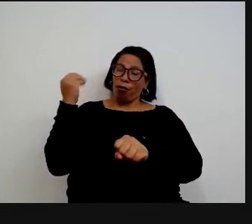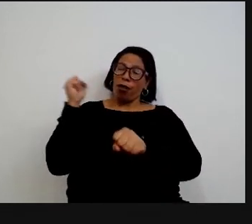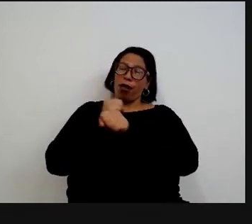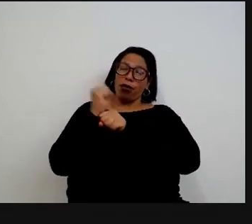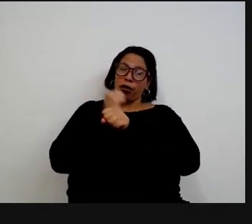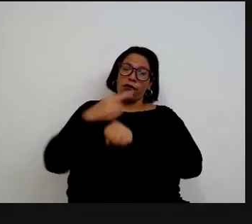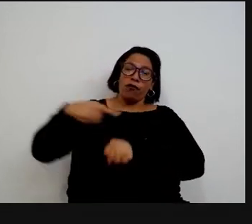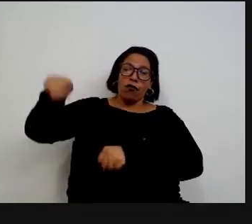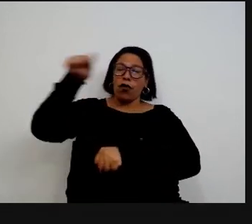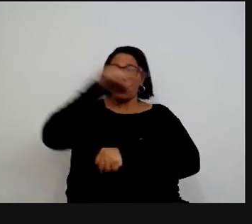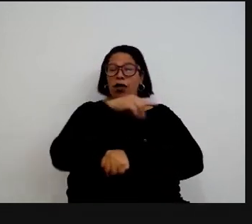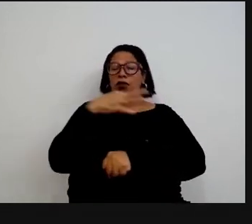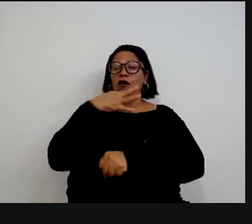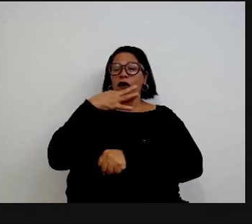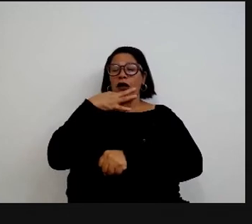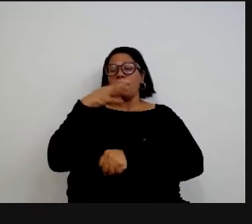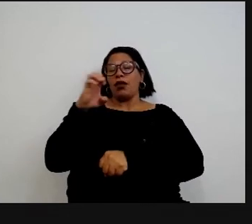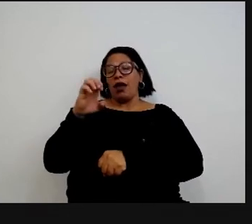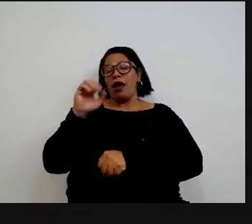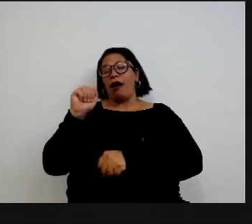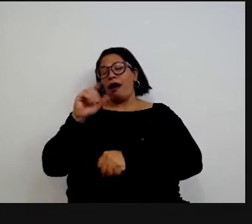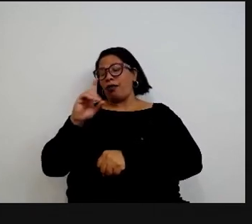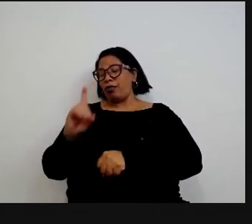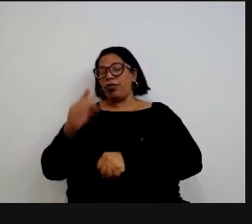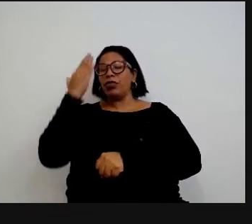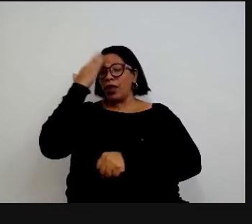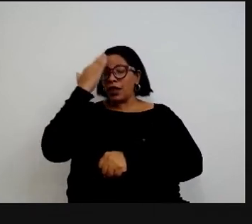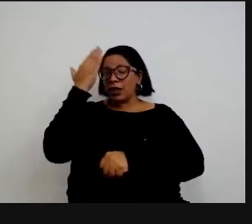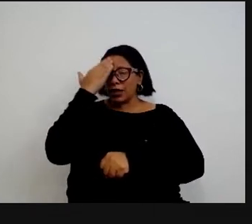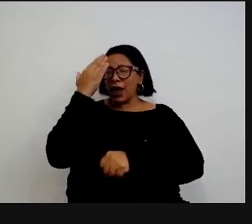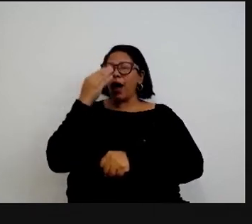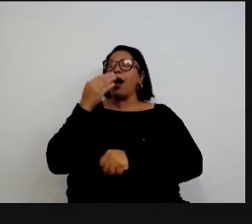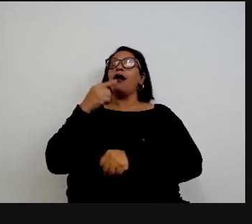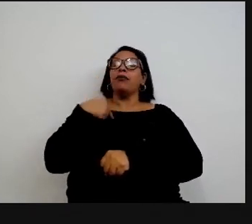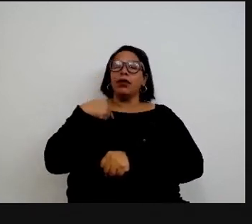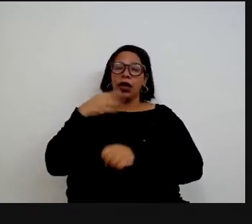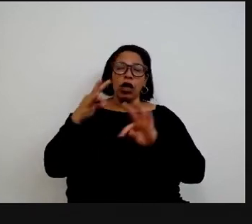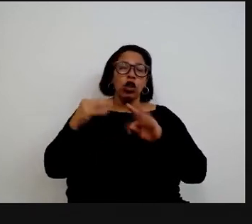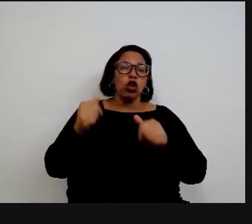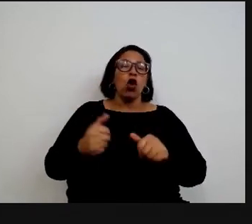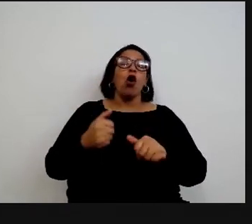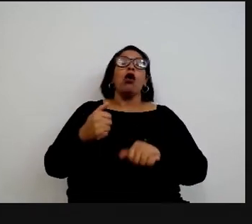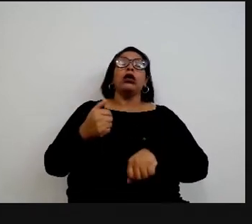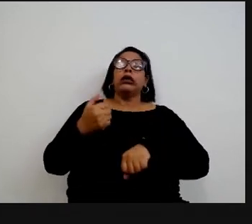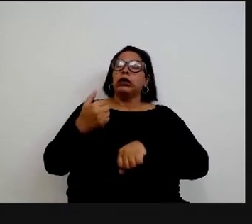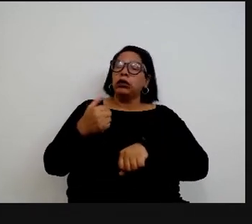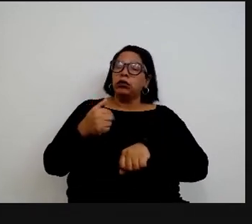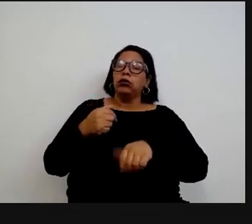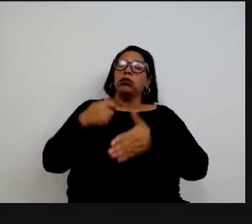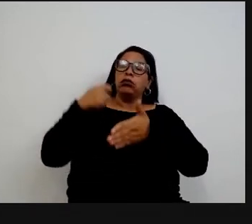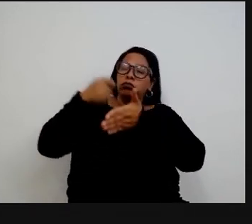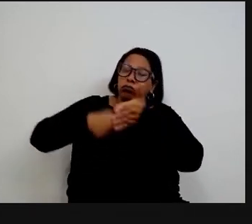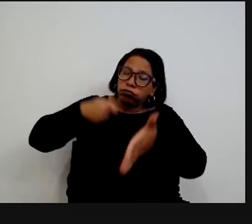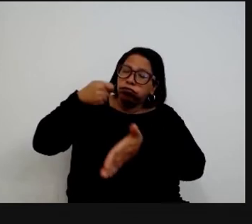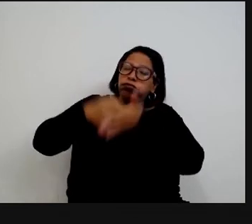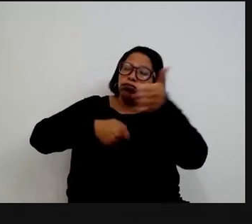enfrentamos. Quem é da EAD aqui há muito tempo, né, sabe de toda a resistência que a EAD vivenciou